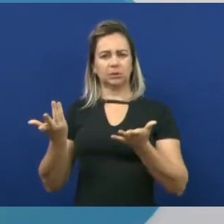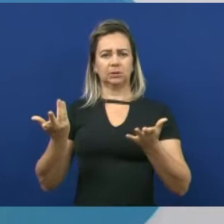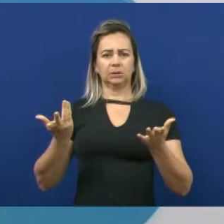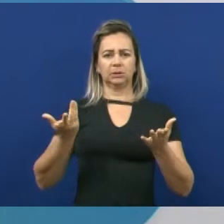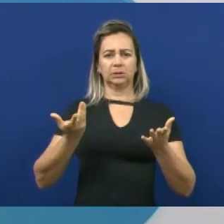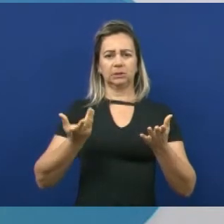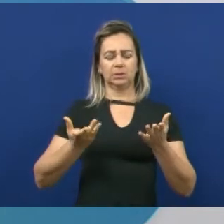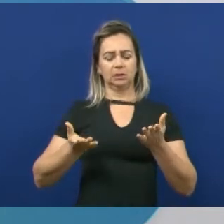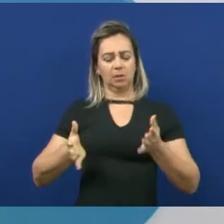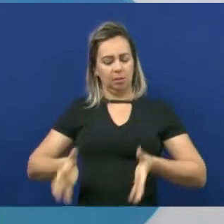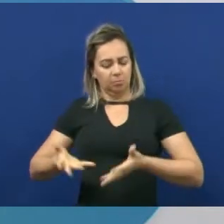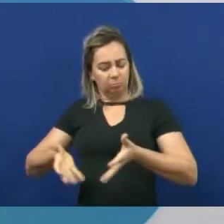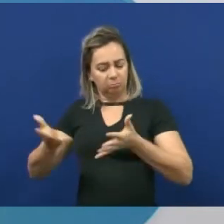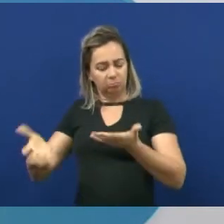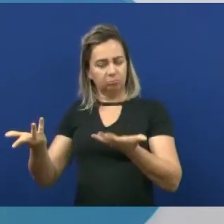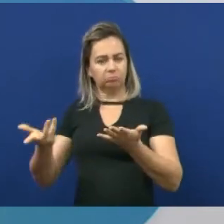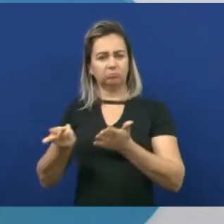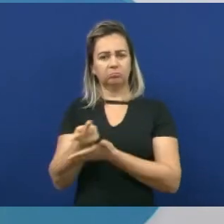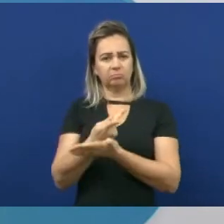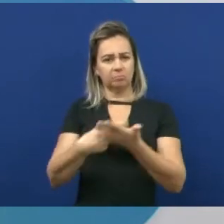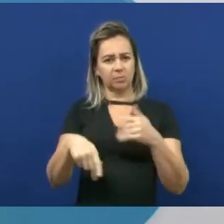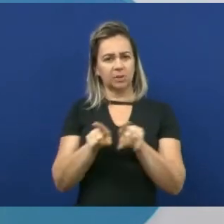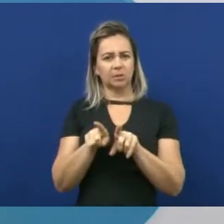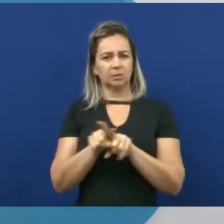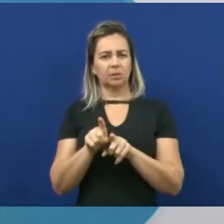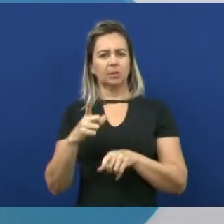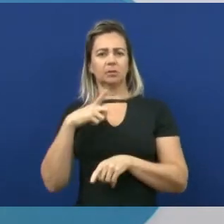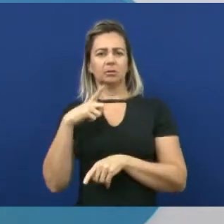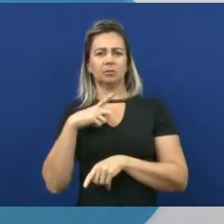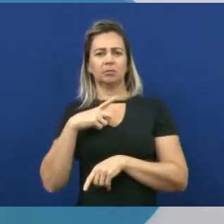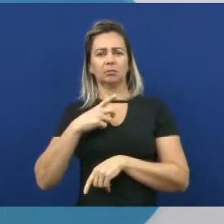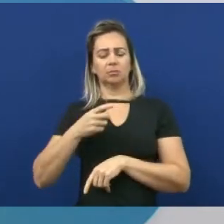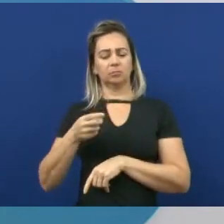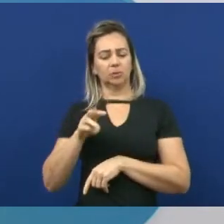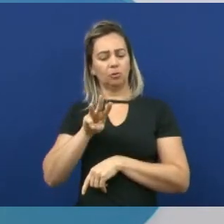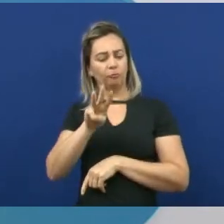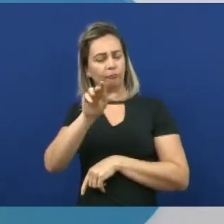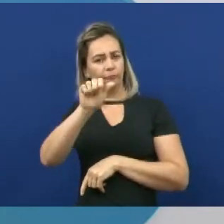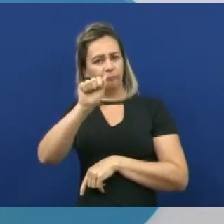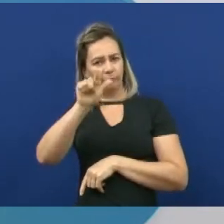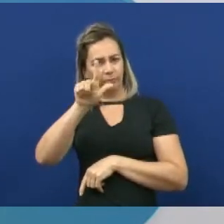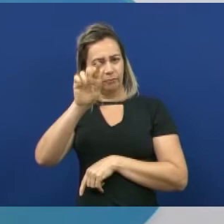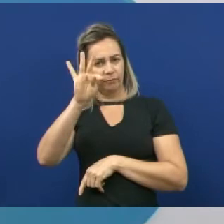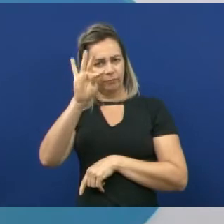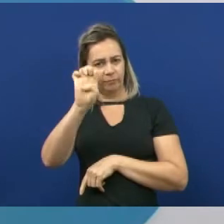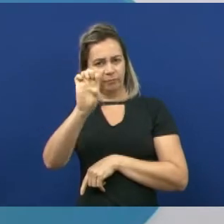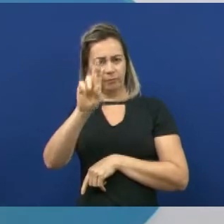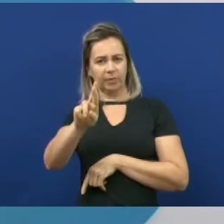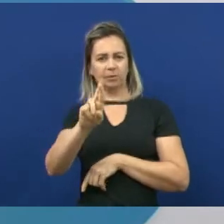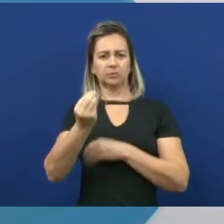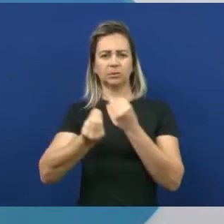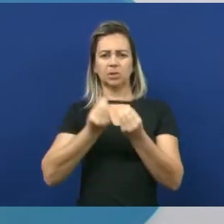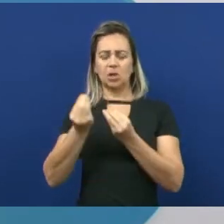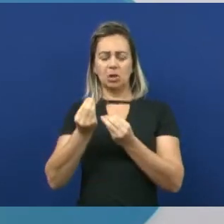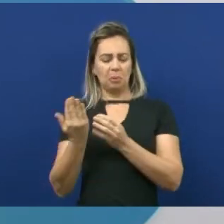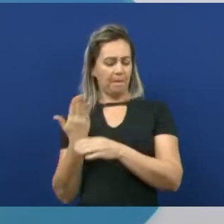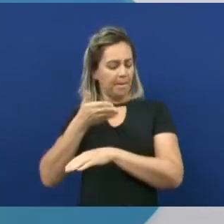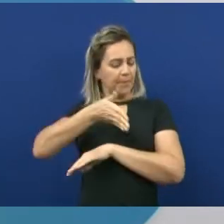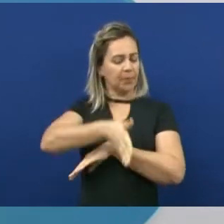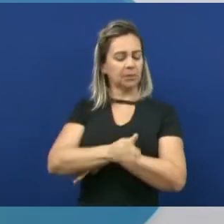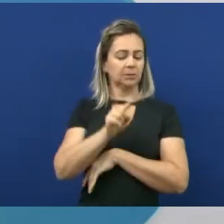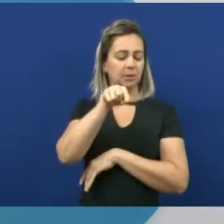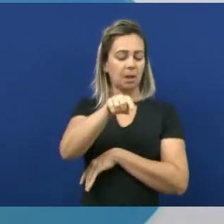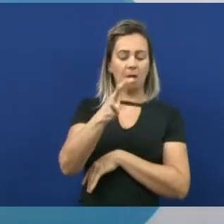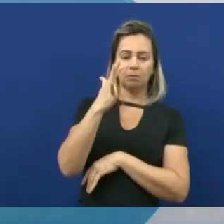aspecto positivo, na visão de Walter Benjamin, é que agora você não precisa ir mais ao Museu do Louvre